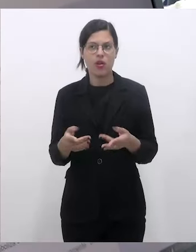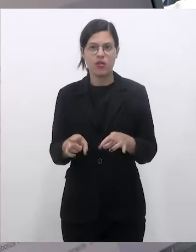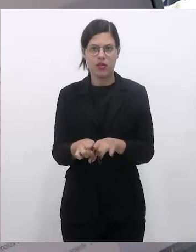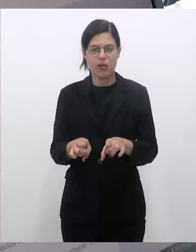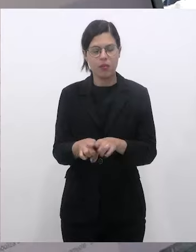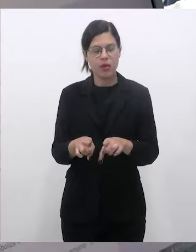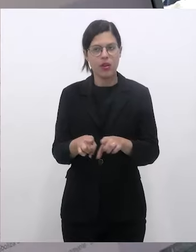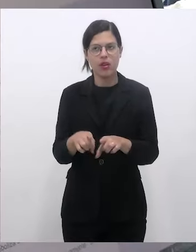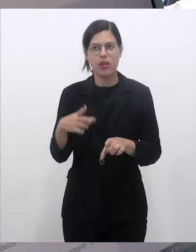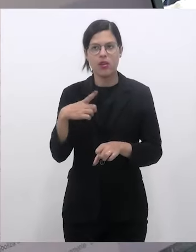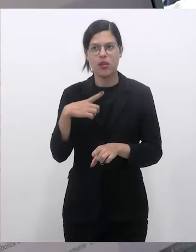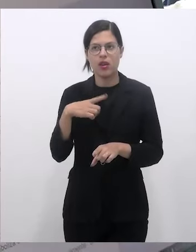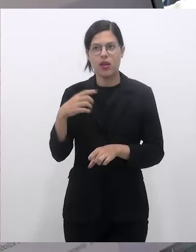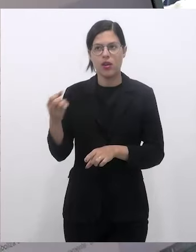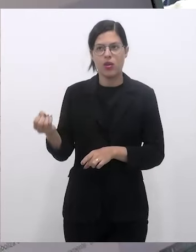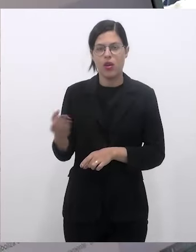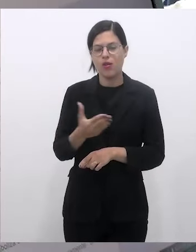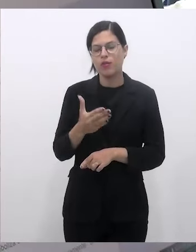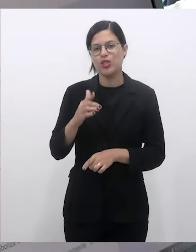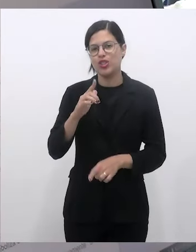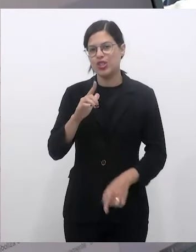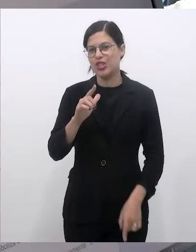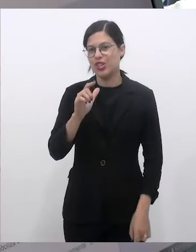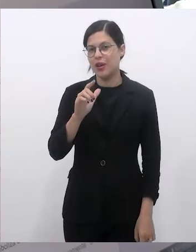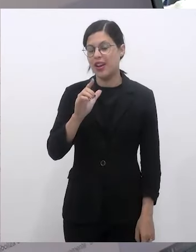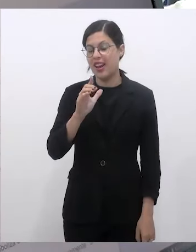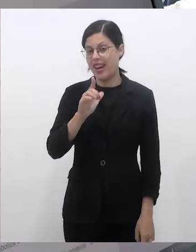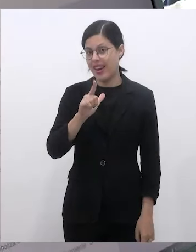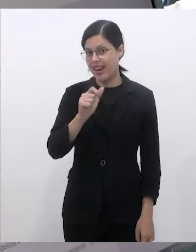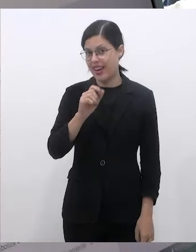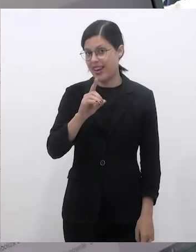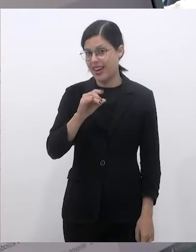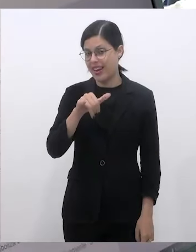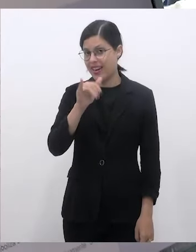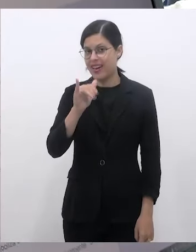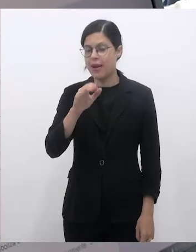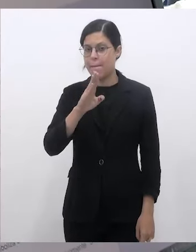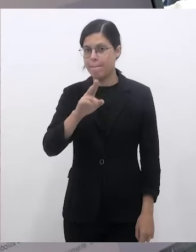Agora estreou também a nova temporada de Ladybug, que eu faço a Kyoko.